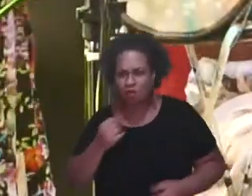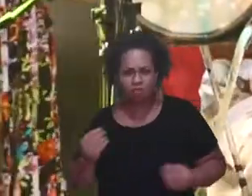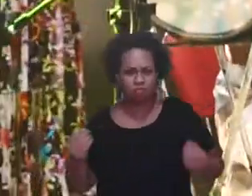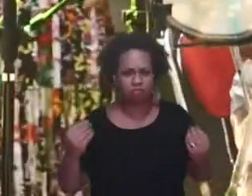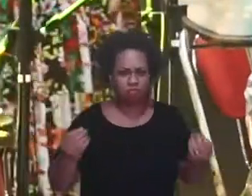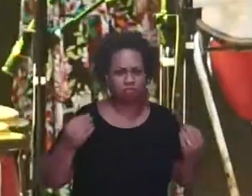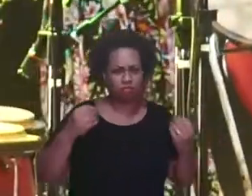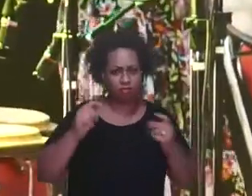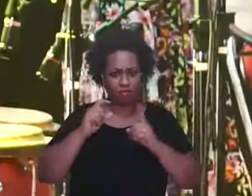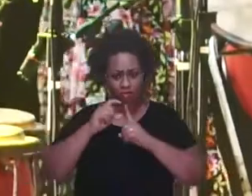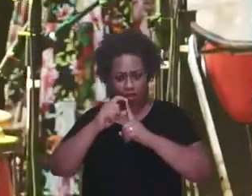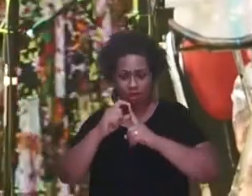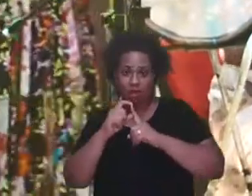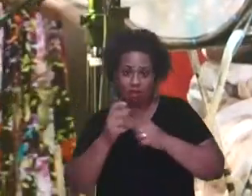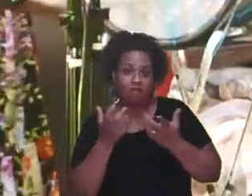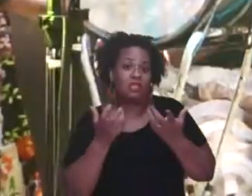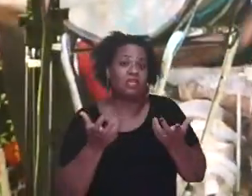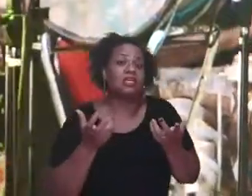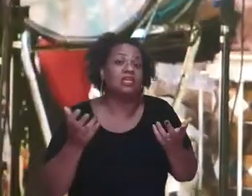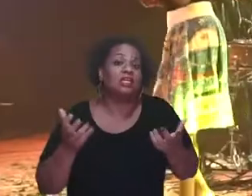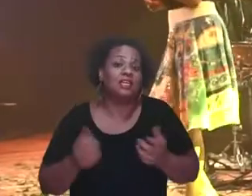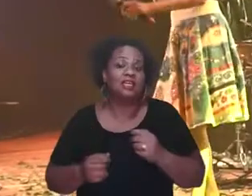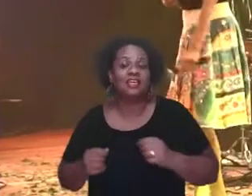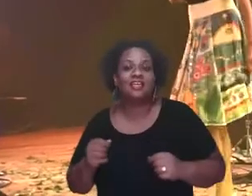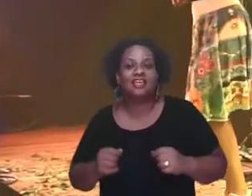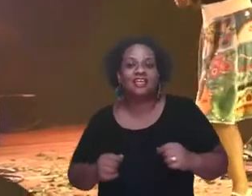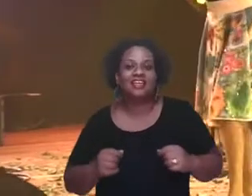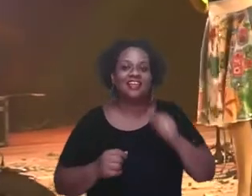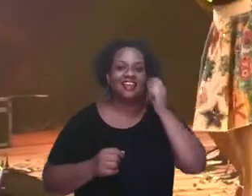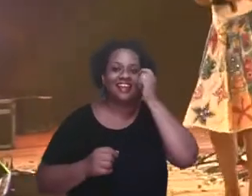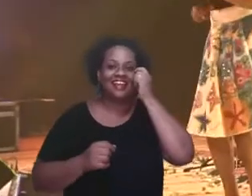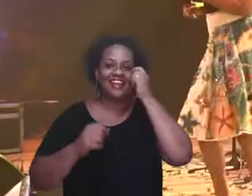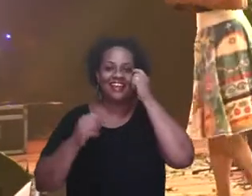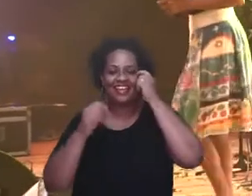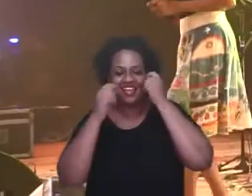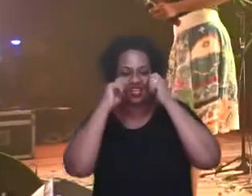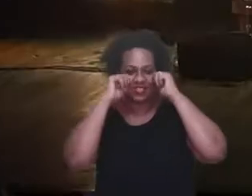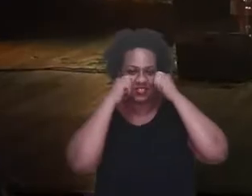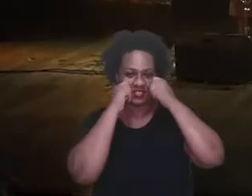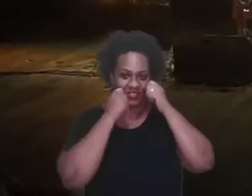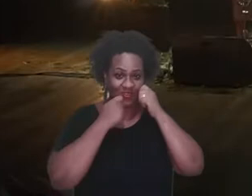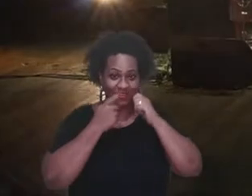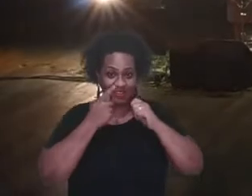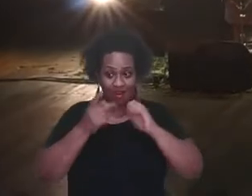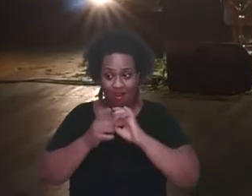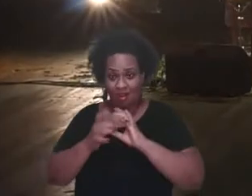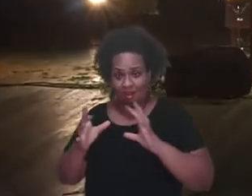rapaz solteiro te falar cara do pedir oração e